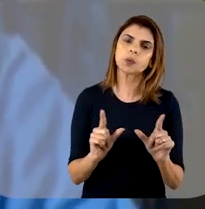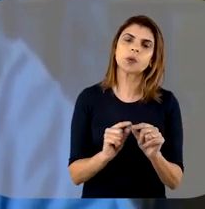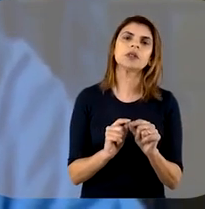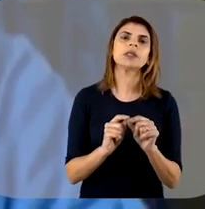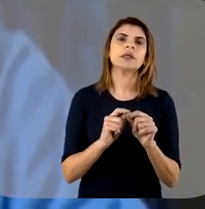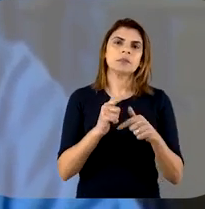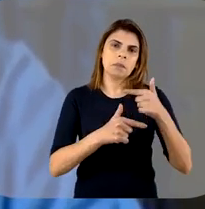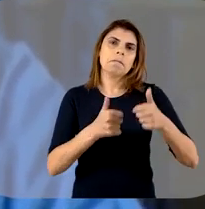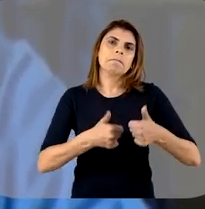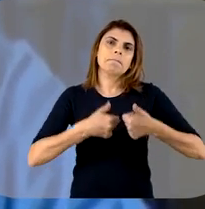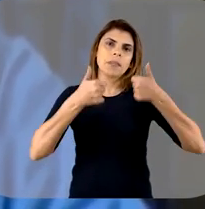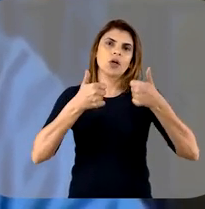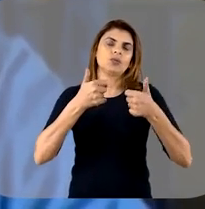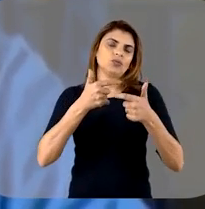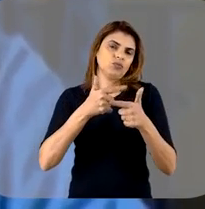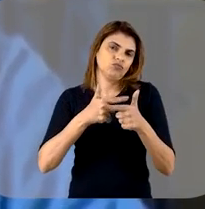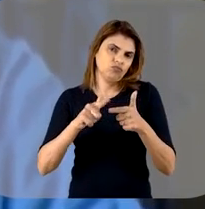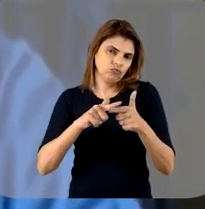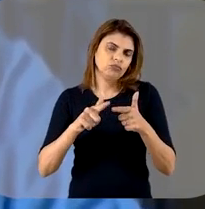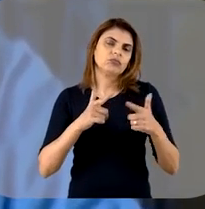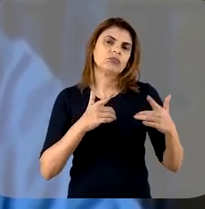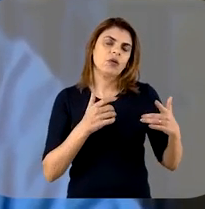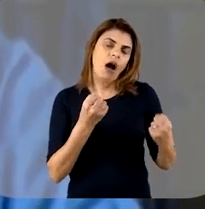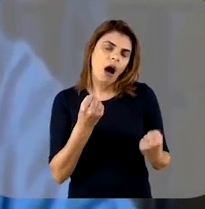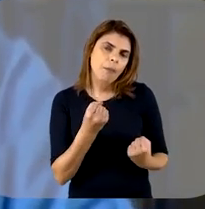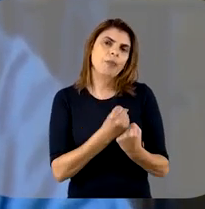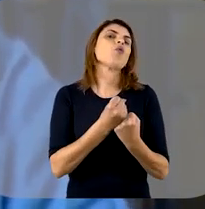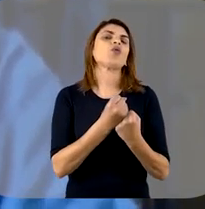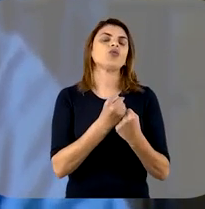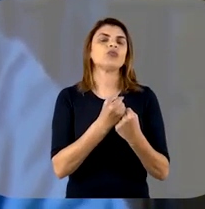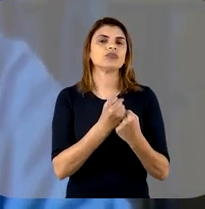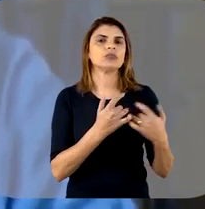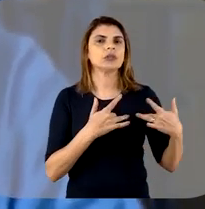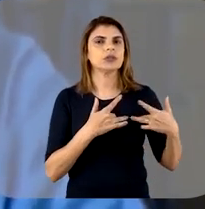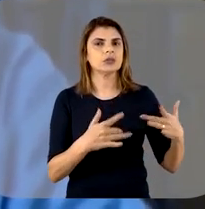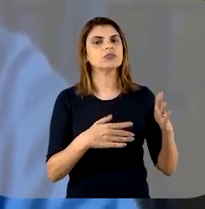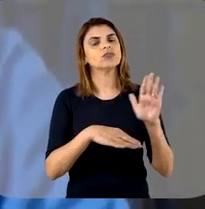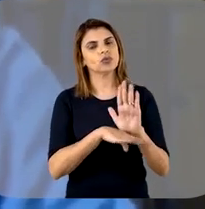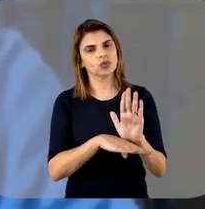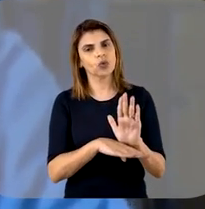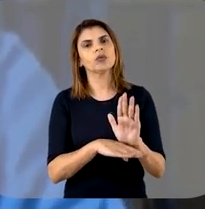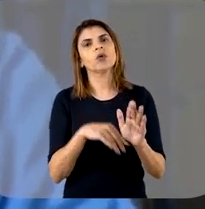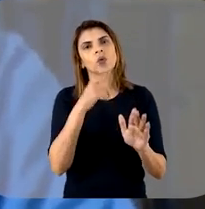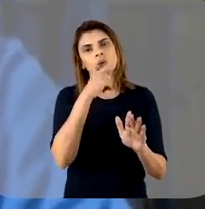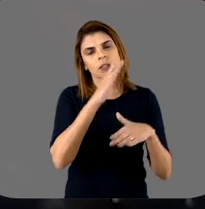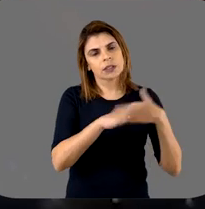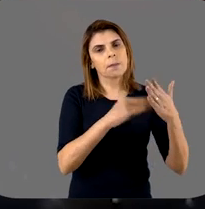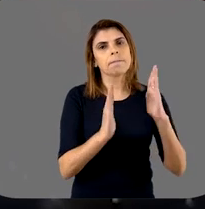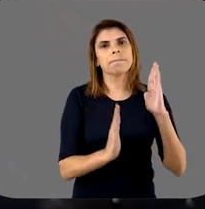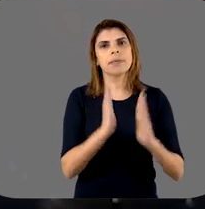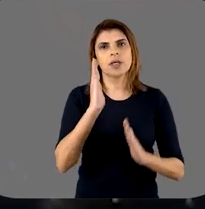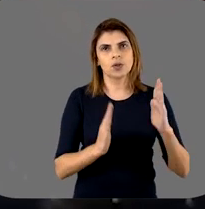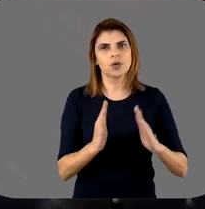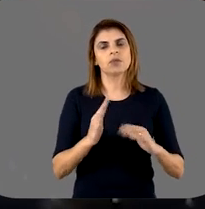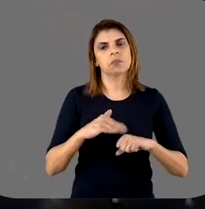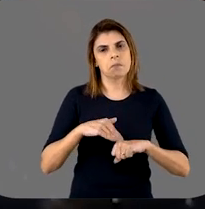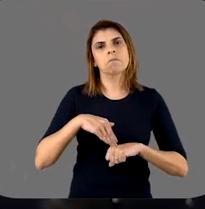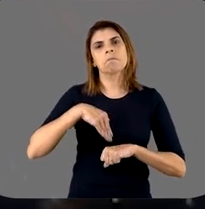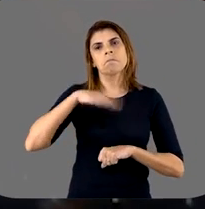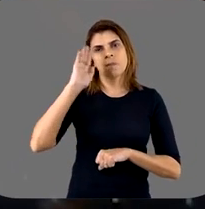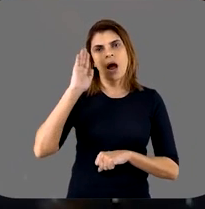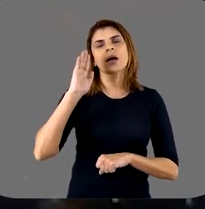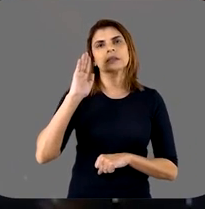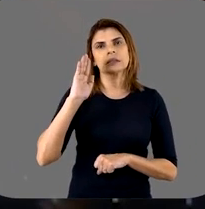amplie, né, as redes de solidariedade, de apoio, para que a gente possa, né, passar esse período de maneira mais